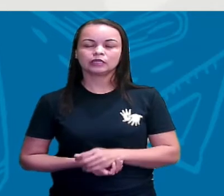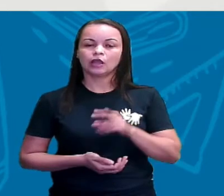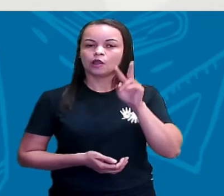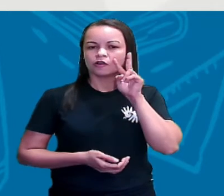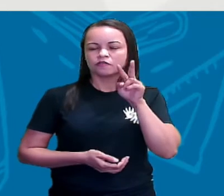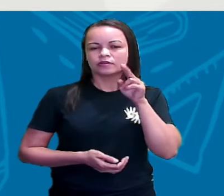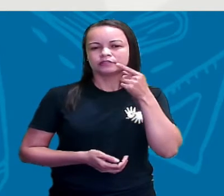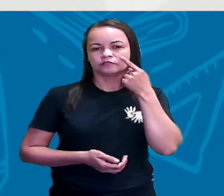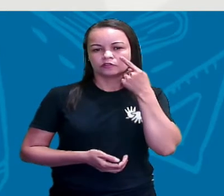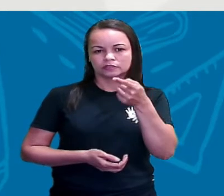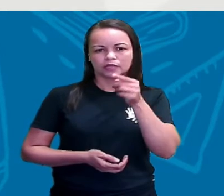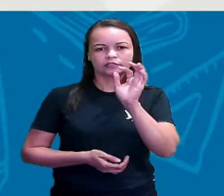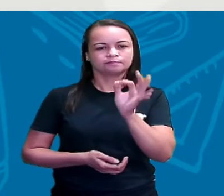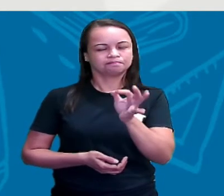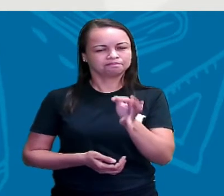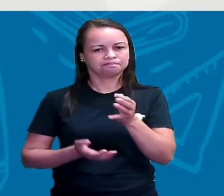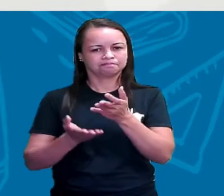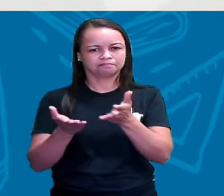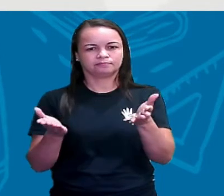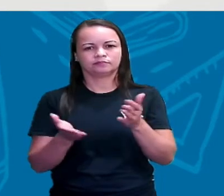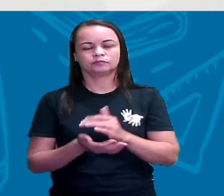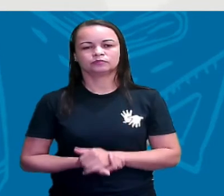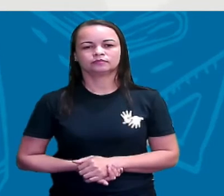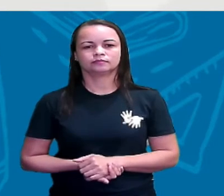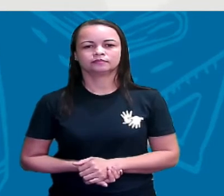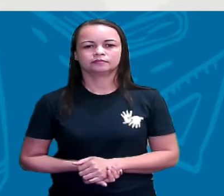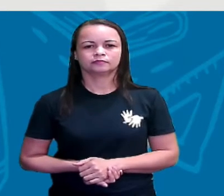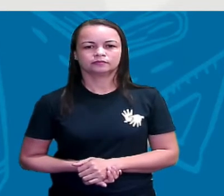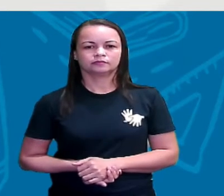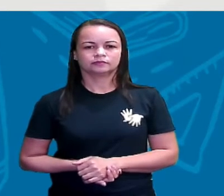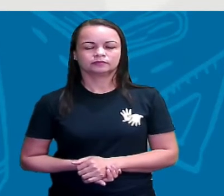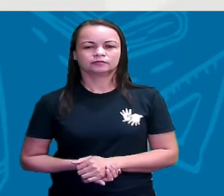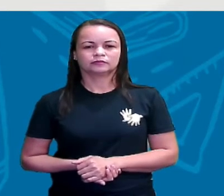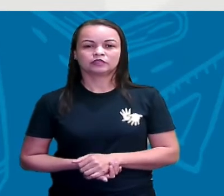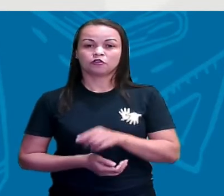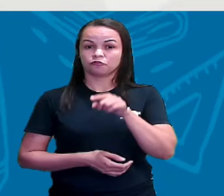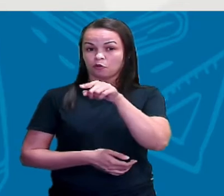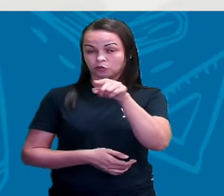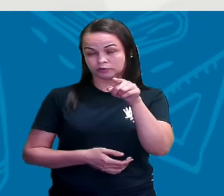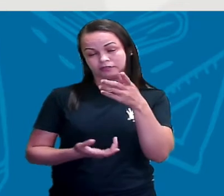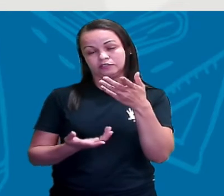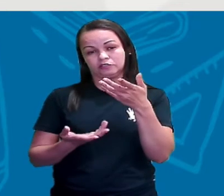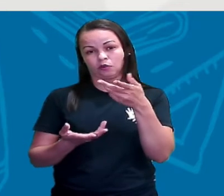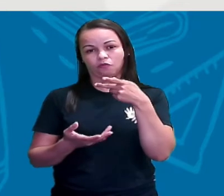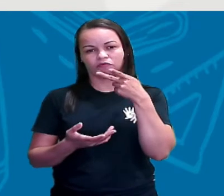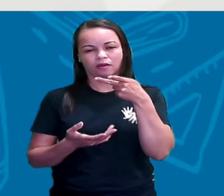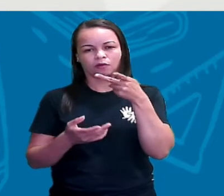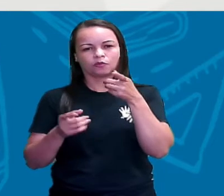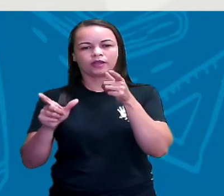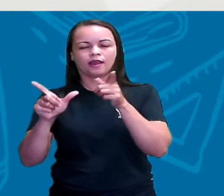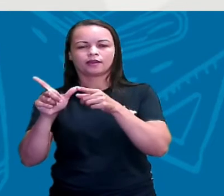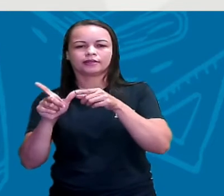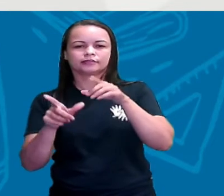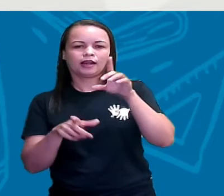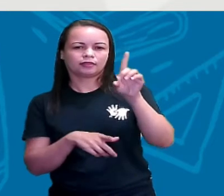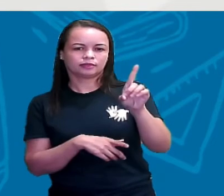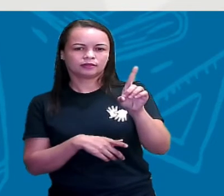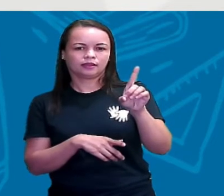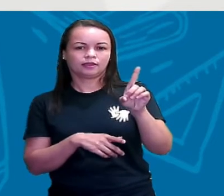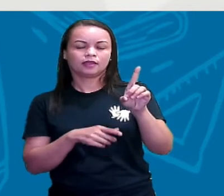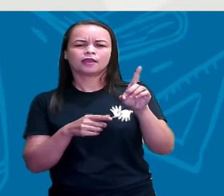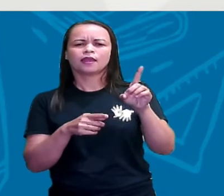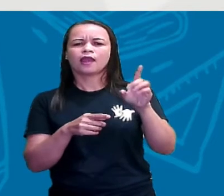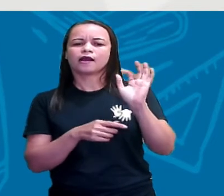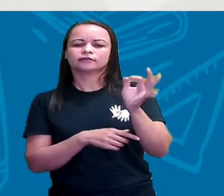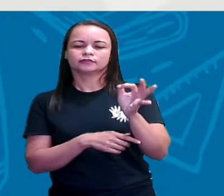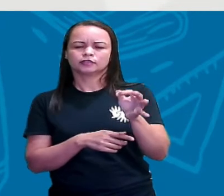de casa conseguiu acertar. Vê só. Quem colocou que seria a letra D, acertou. E por que que é a letra